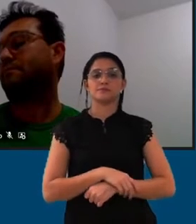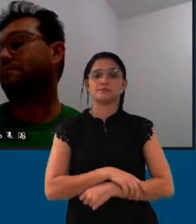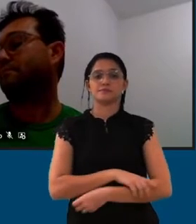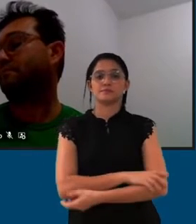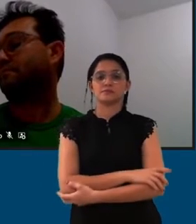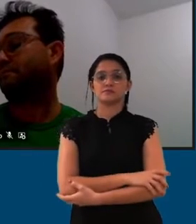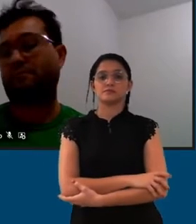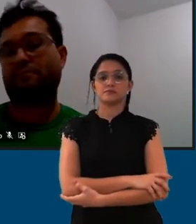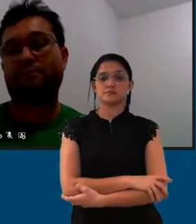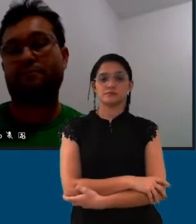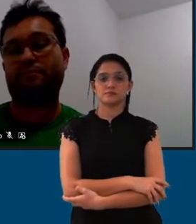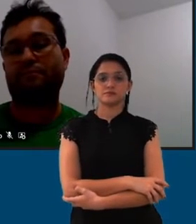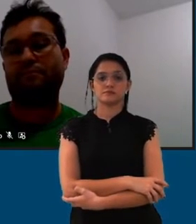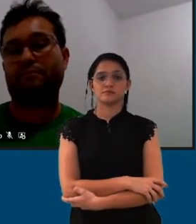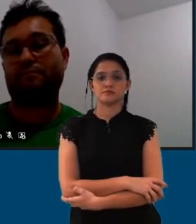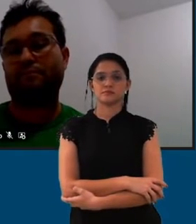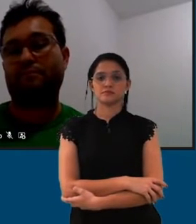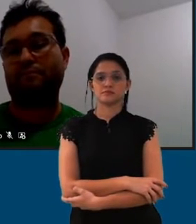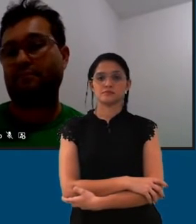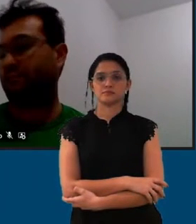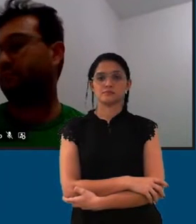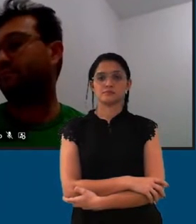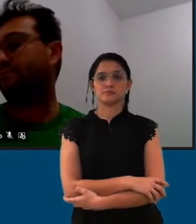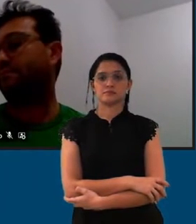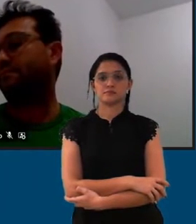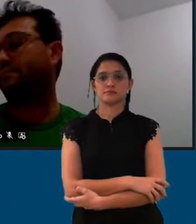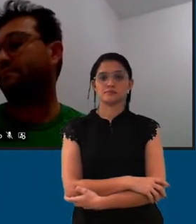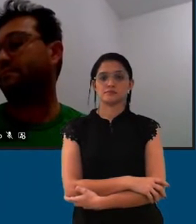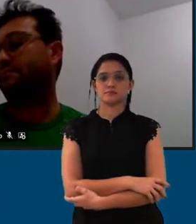De 2020, desculpa.